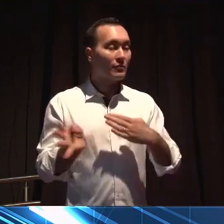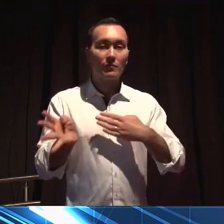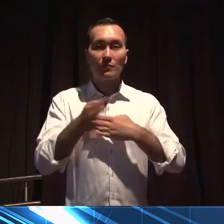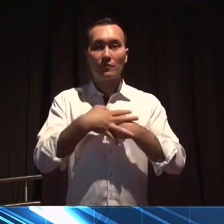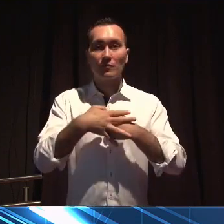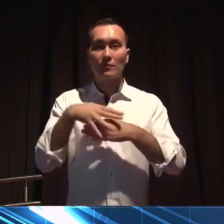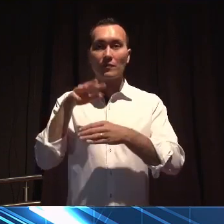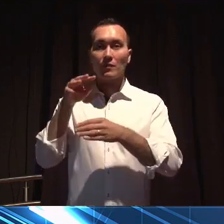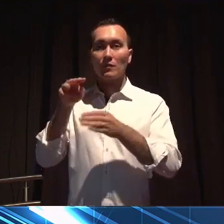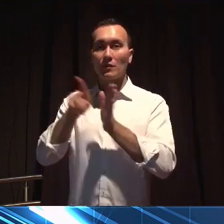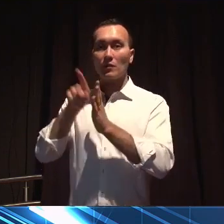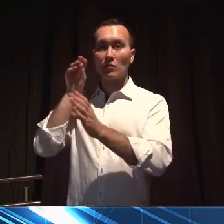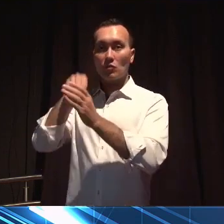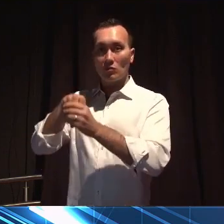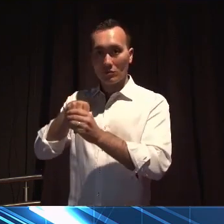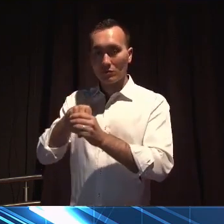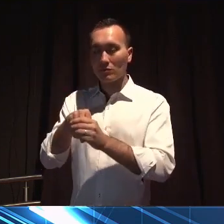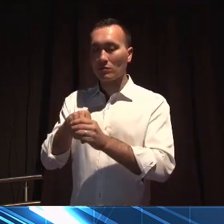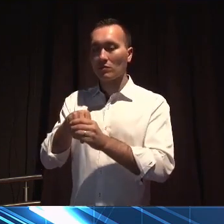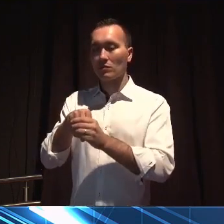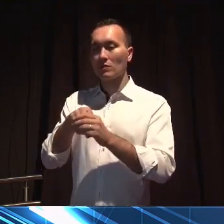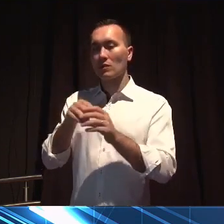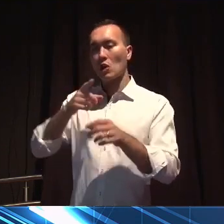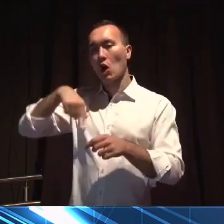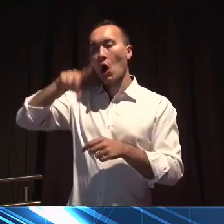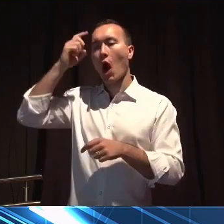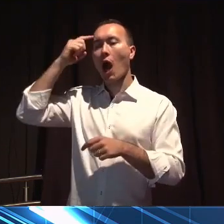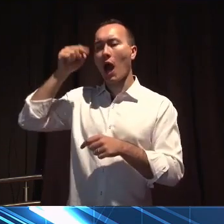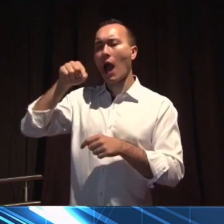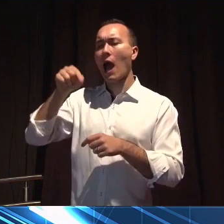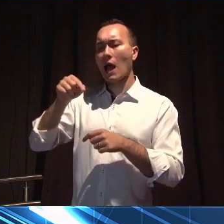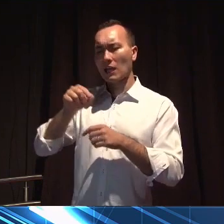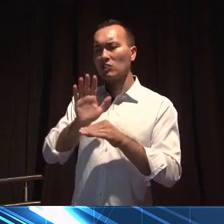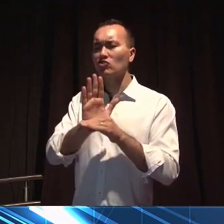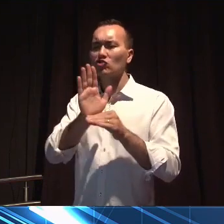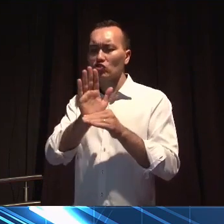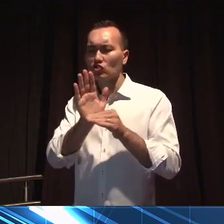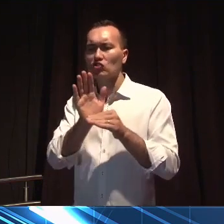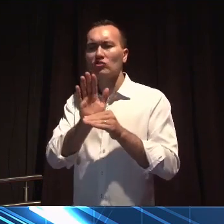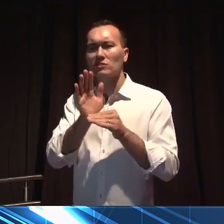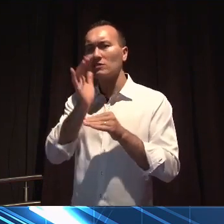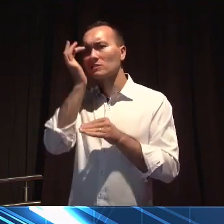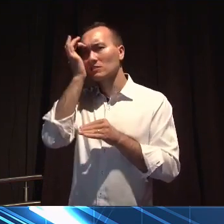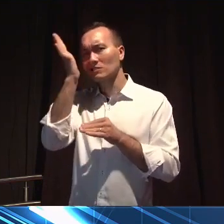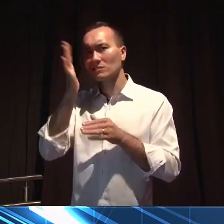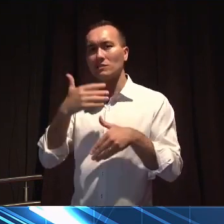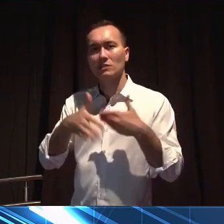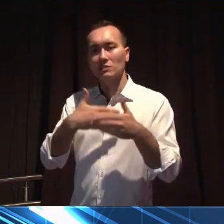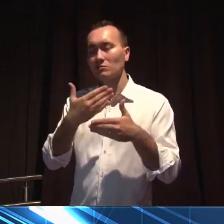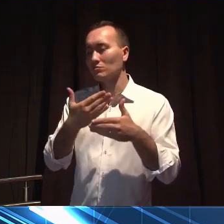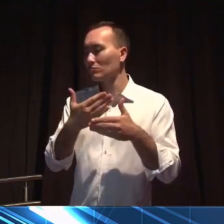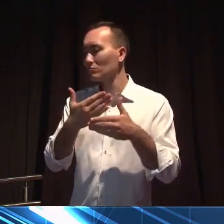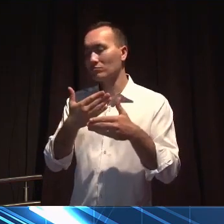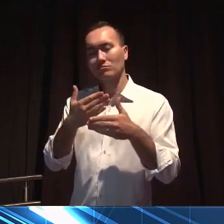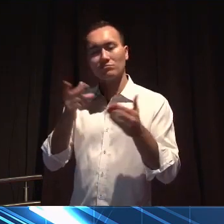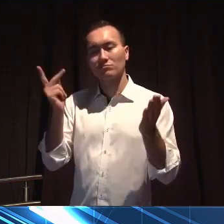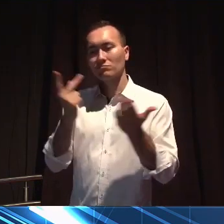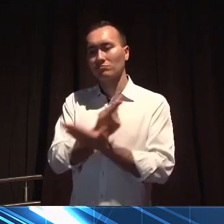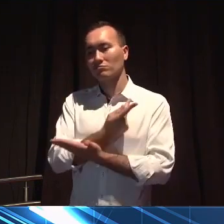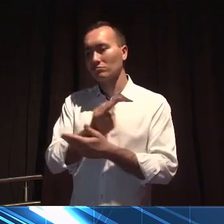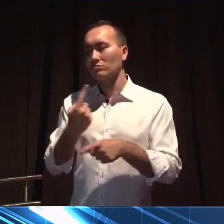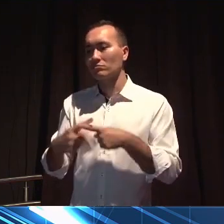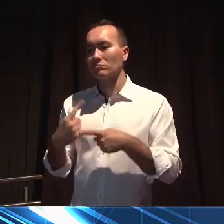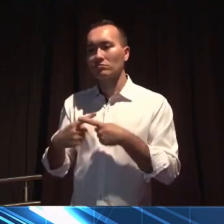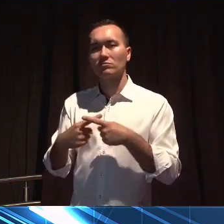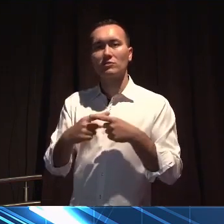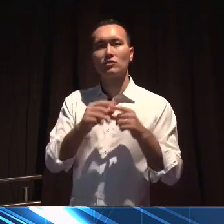framework interno, que era, isso aqui vai facilitar tudo, a gente vai reusar tudo. E o resultado foi que foi um problema gigantesco, ninguém tinha contexto. Então,